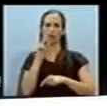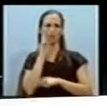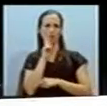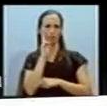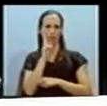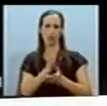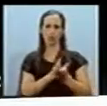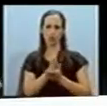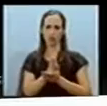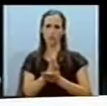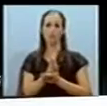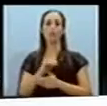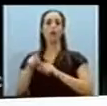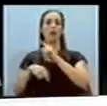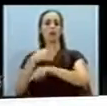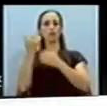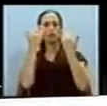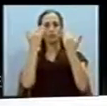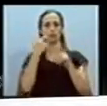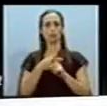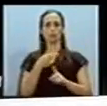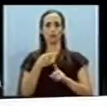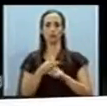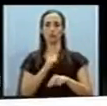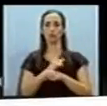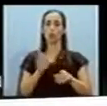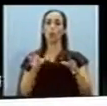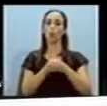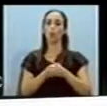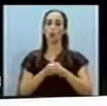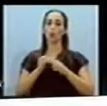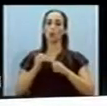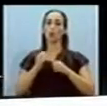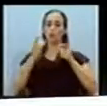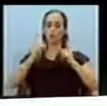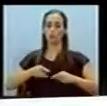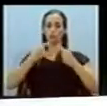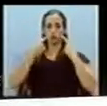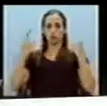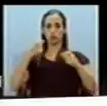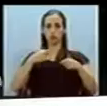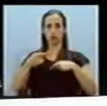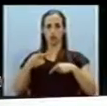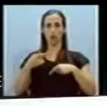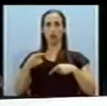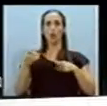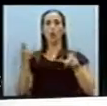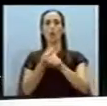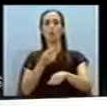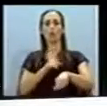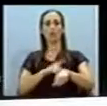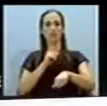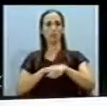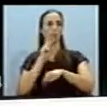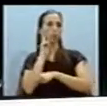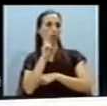outra boa notícia desta semana é que o grupo inicial de investigadores que revelou esta estrela conseguiu comprar tempo de observação num dos